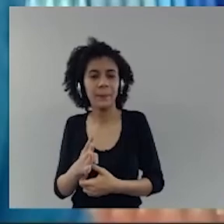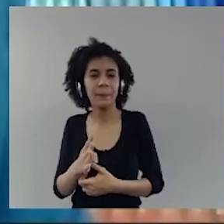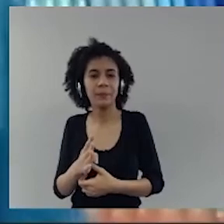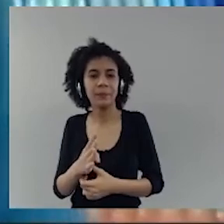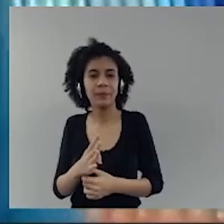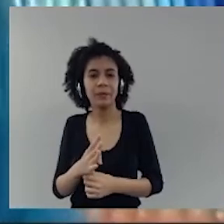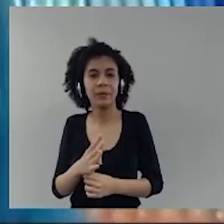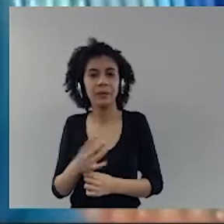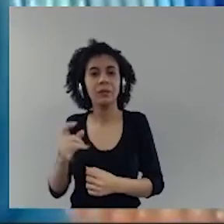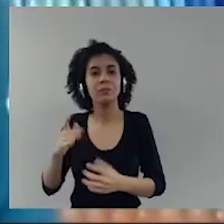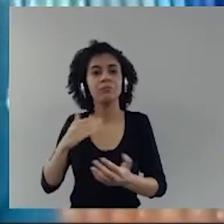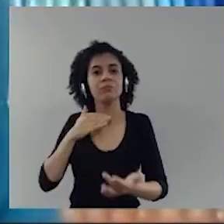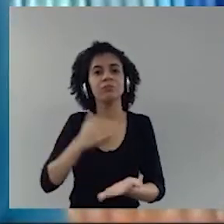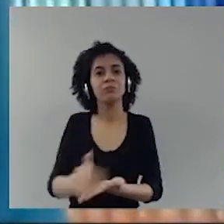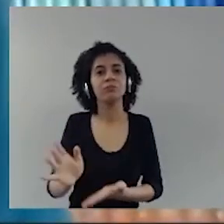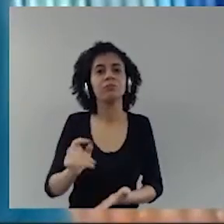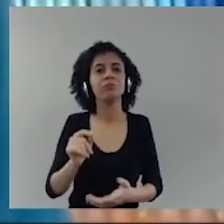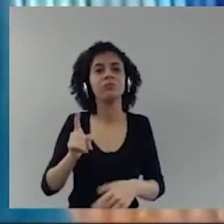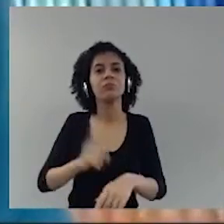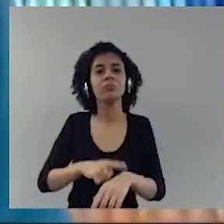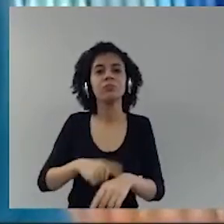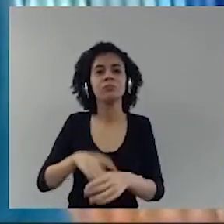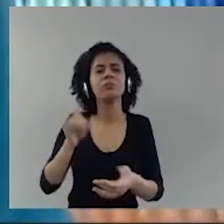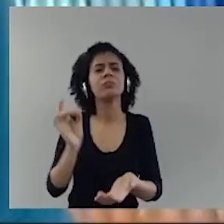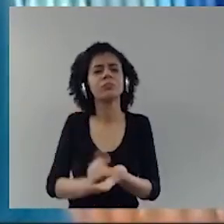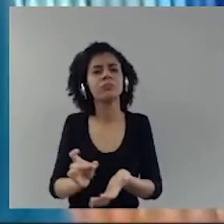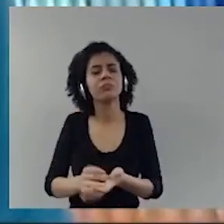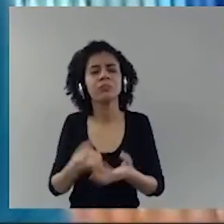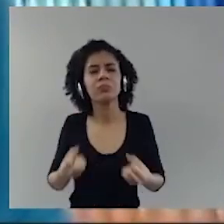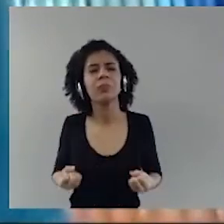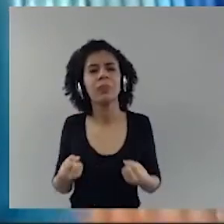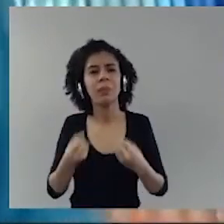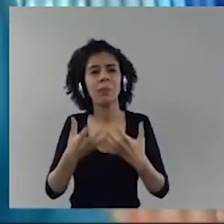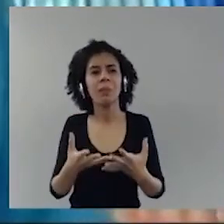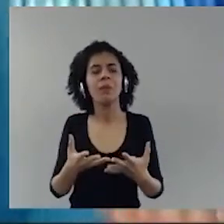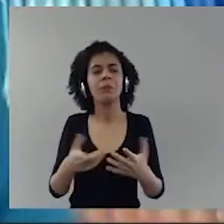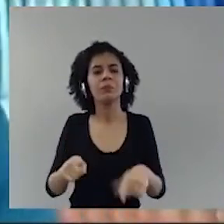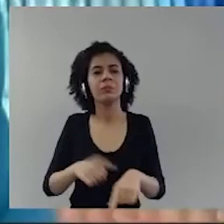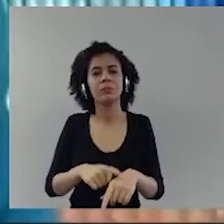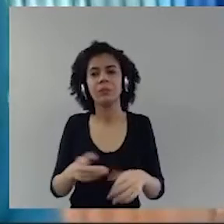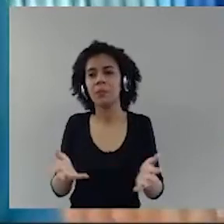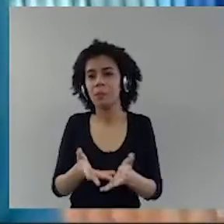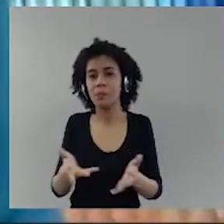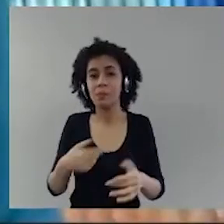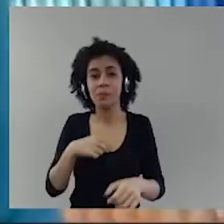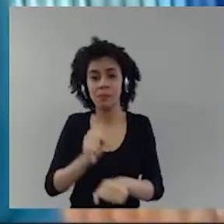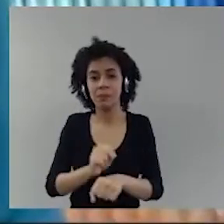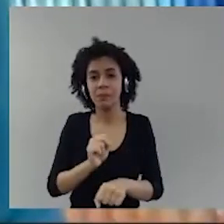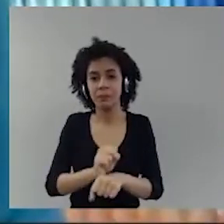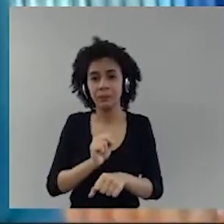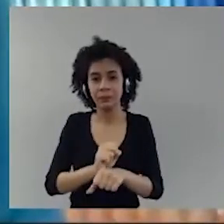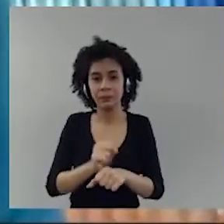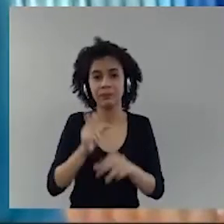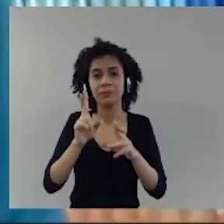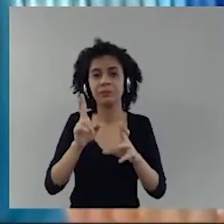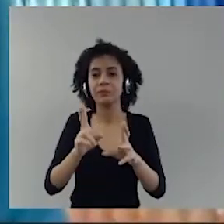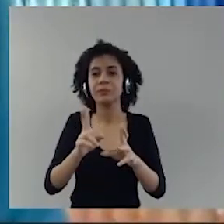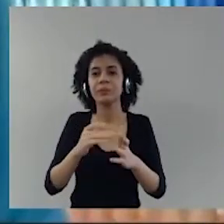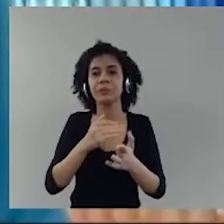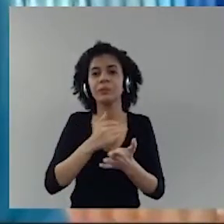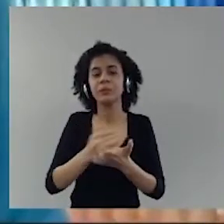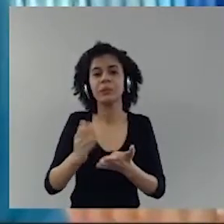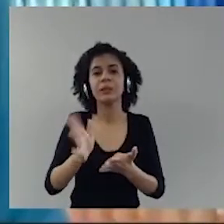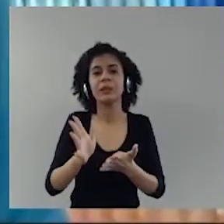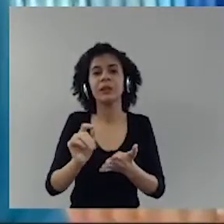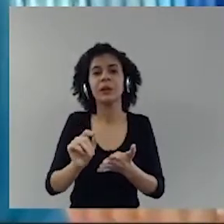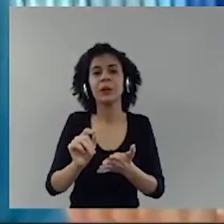nos iniciou esse ambiente meramente fraternal que tivemos durante esses dias espero poder tão logo